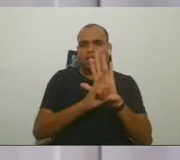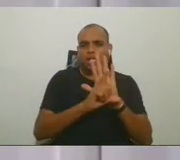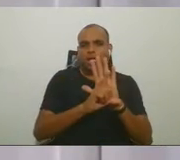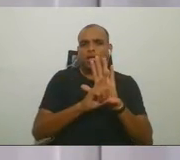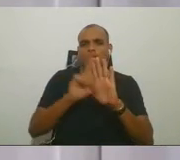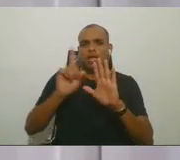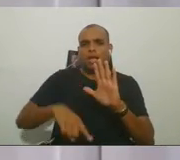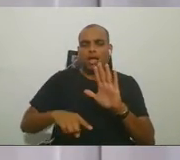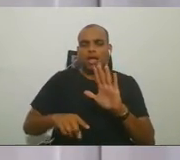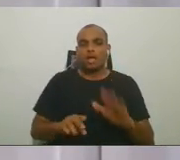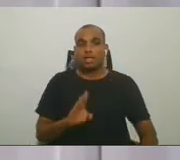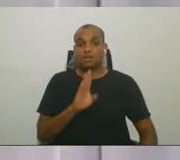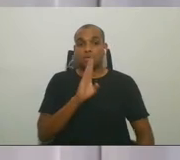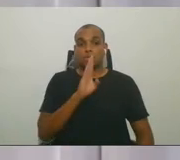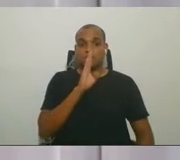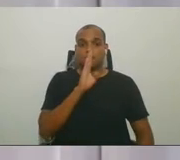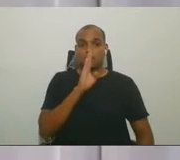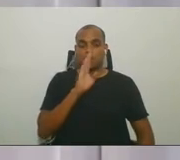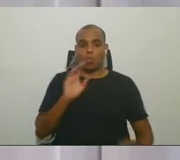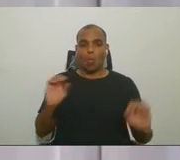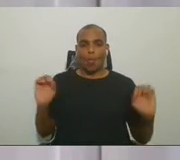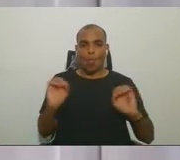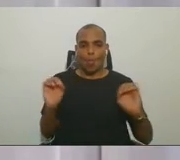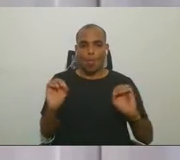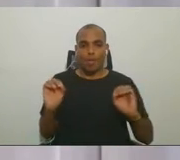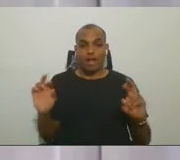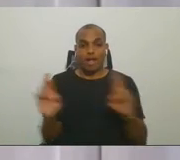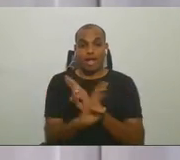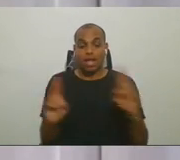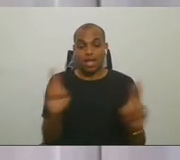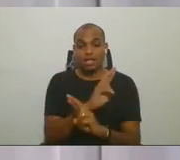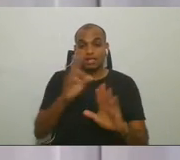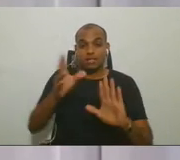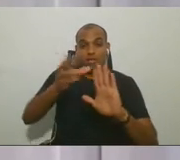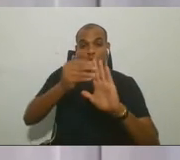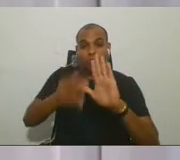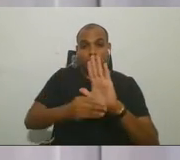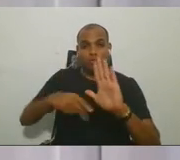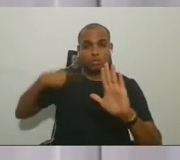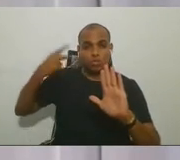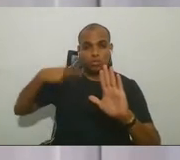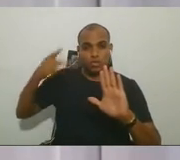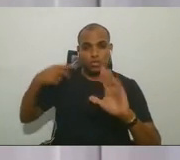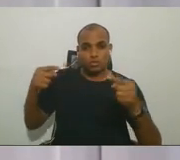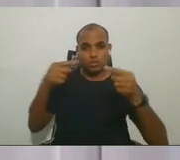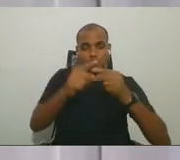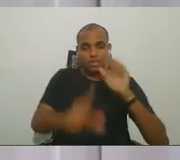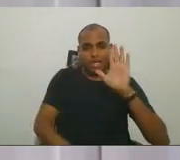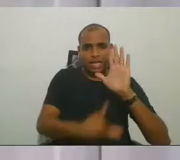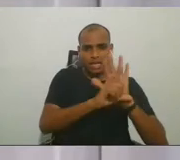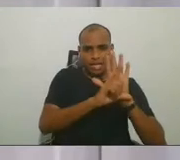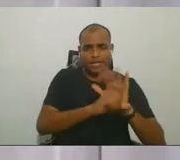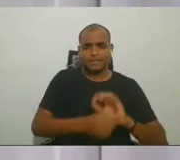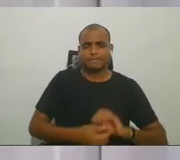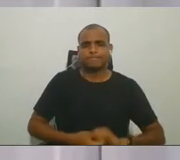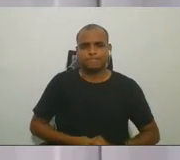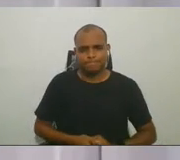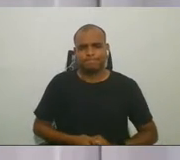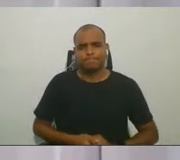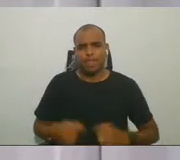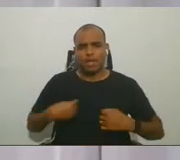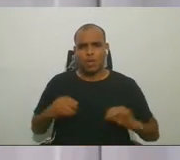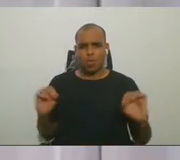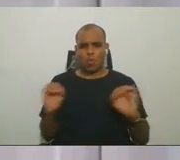neutra com relação ao conteúdo político da legislação. O fundamento dessa